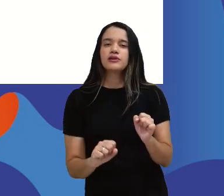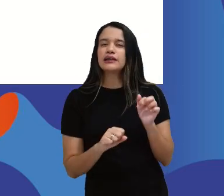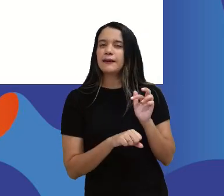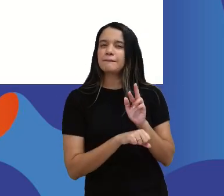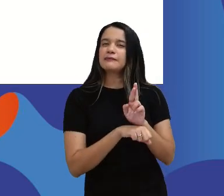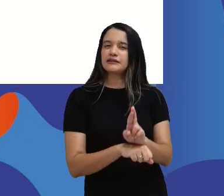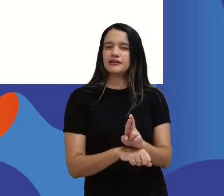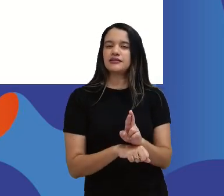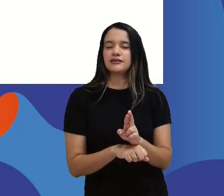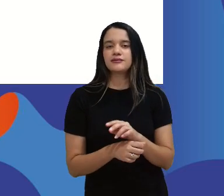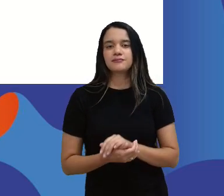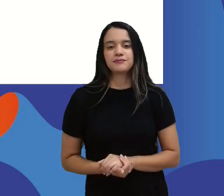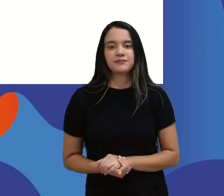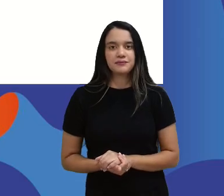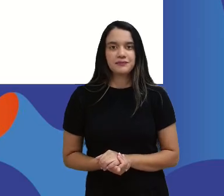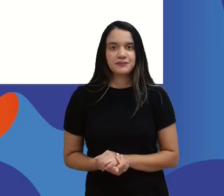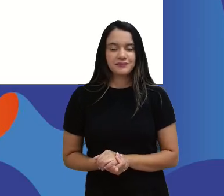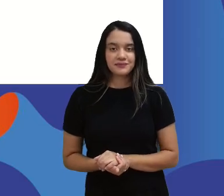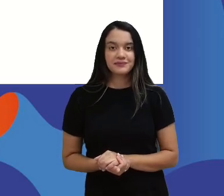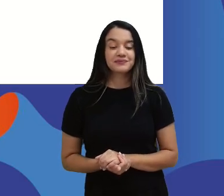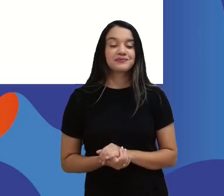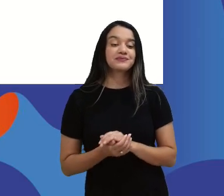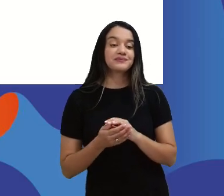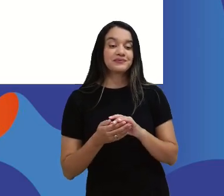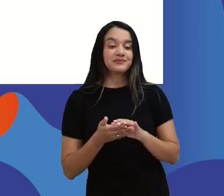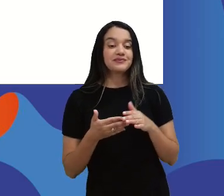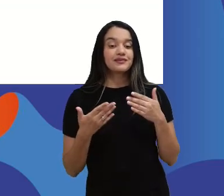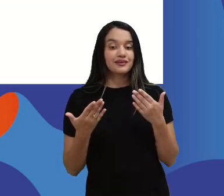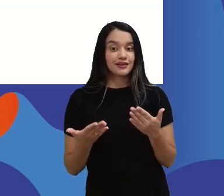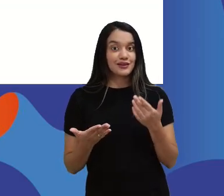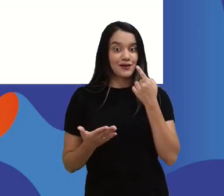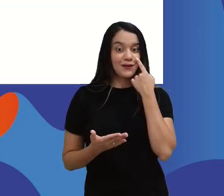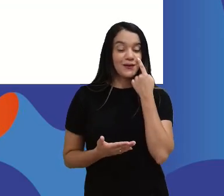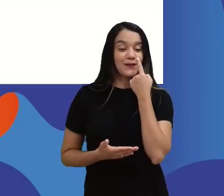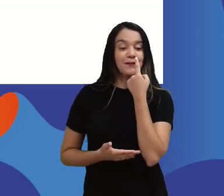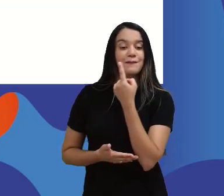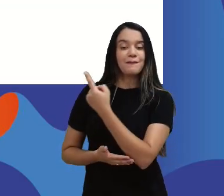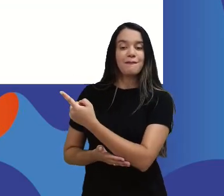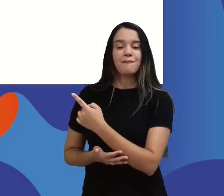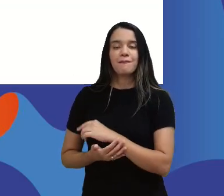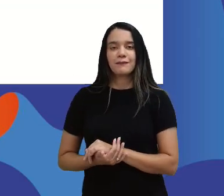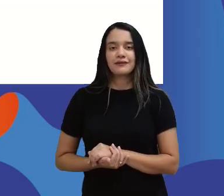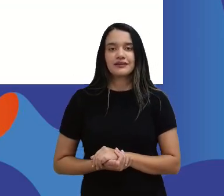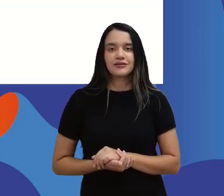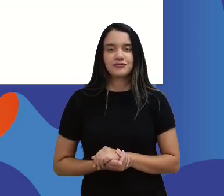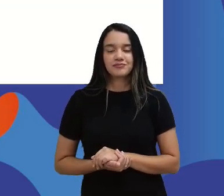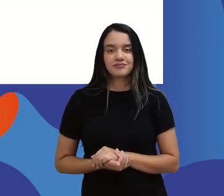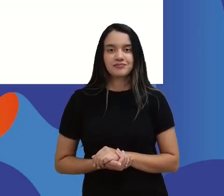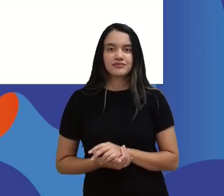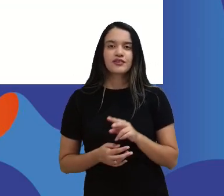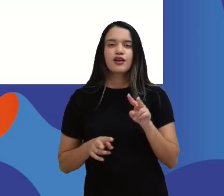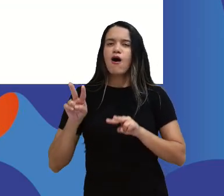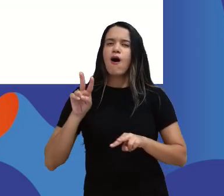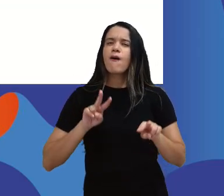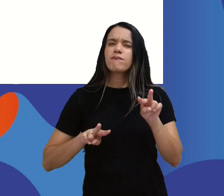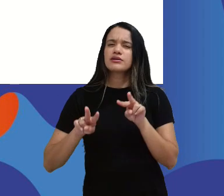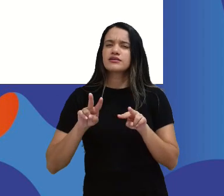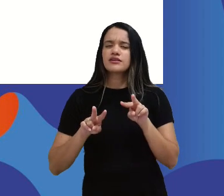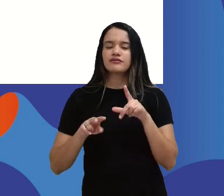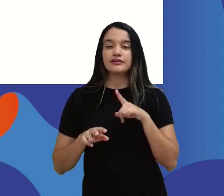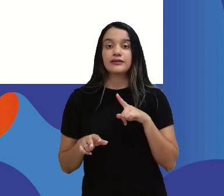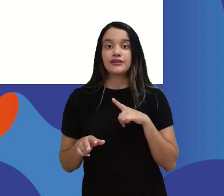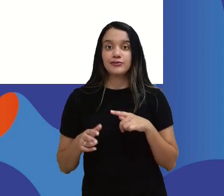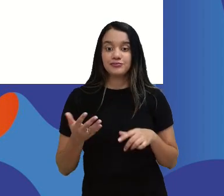essa situação por meio de uma inequação. Então, bora aqui nessa situação. Observa, eu tenho de um